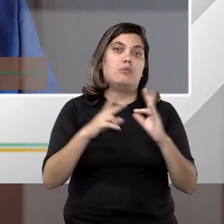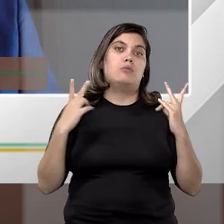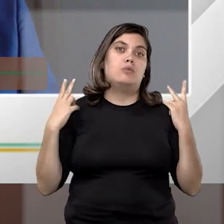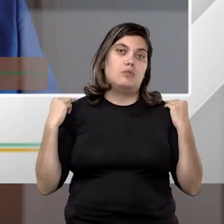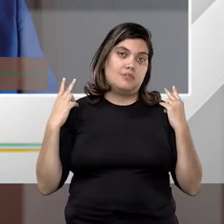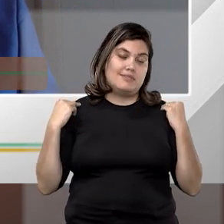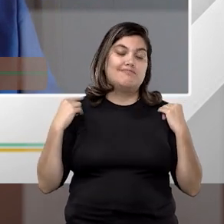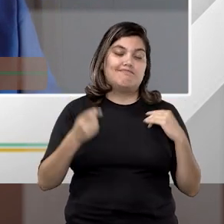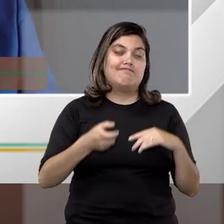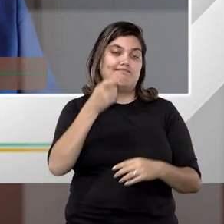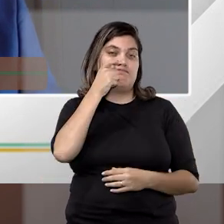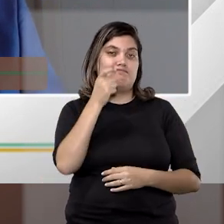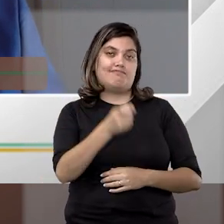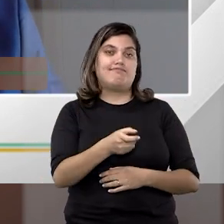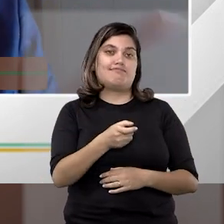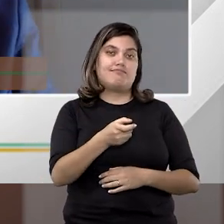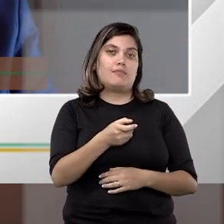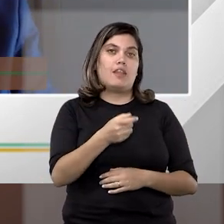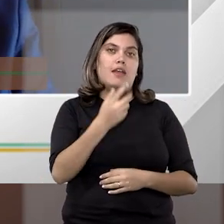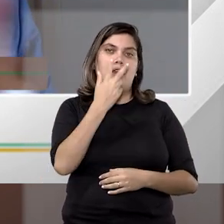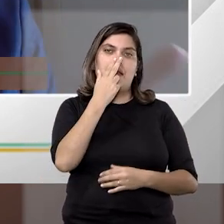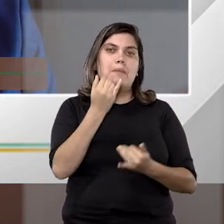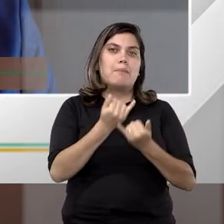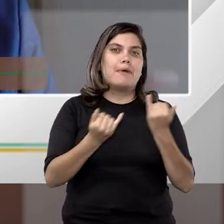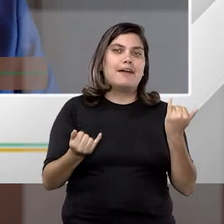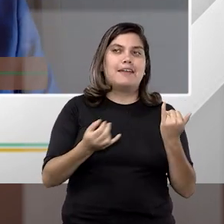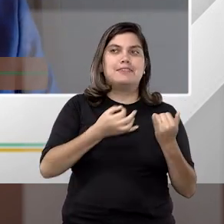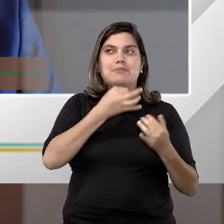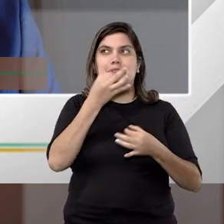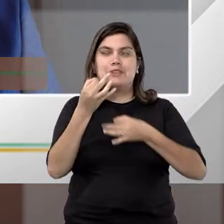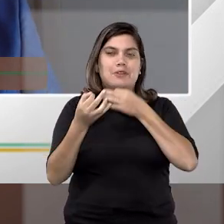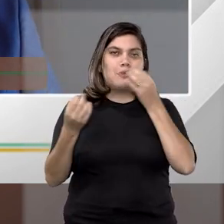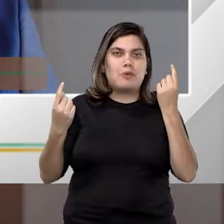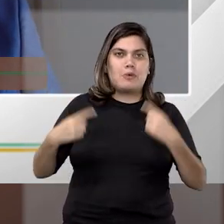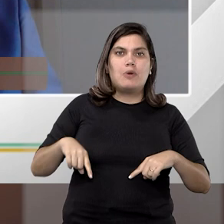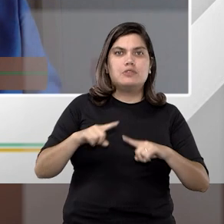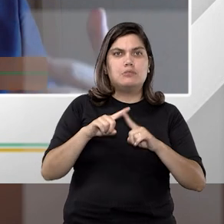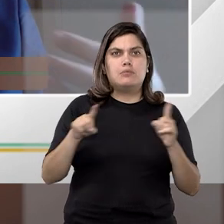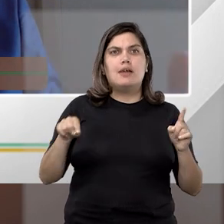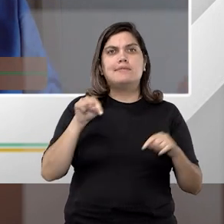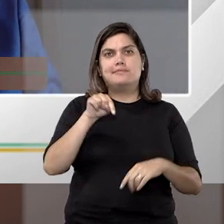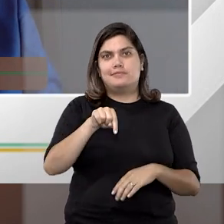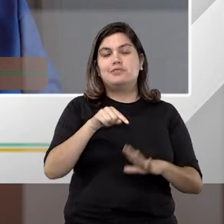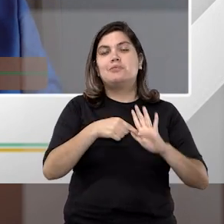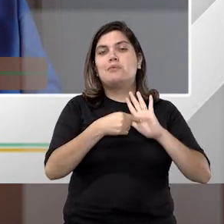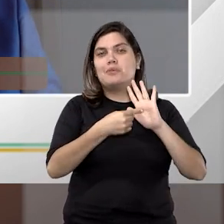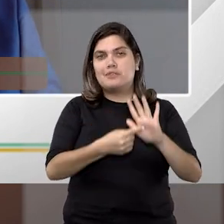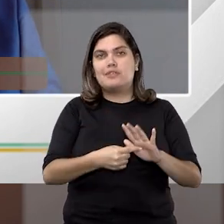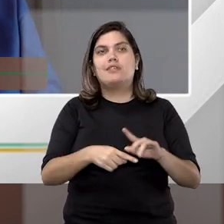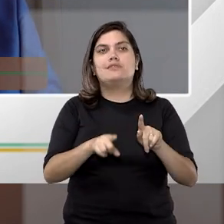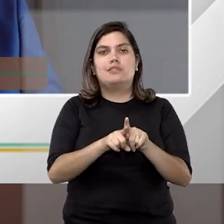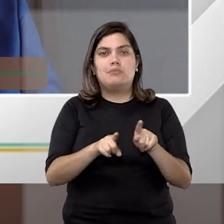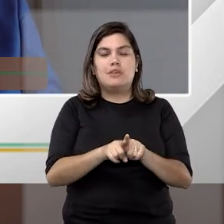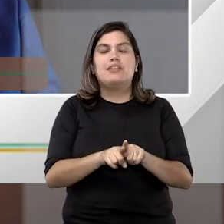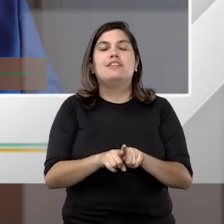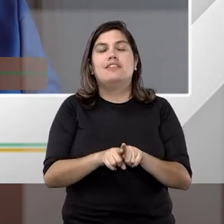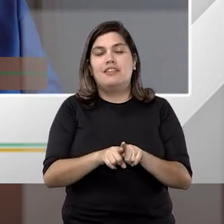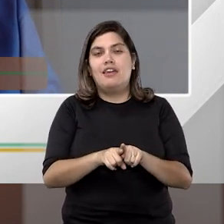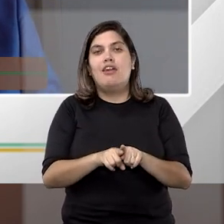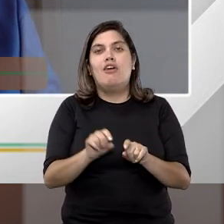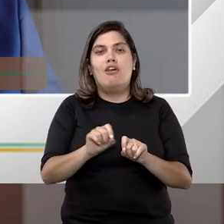motorista Foi bastante interessante isso é um contraponto parece um contrassenso né Mas isso não é para mostrar